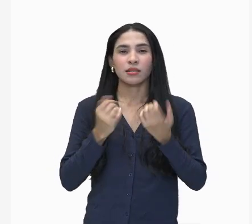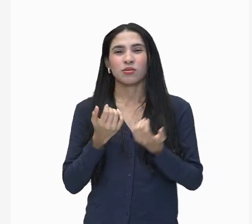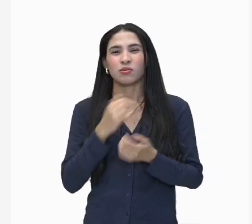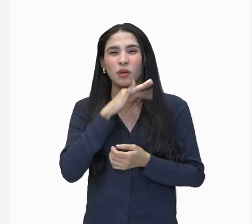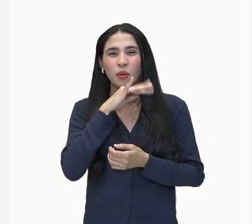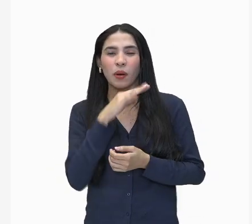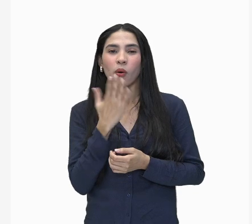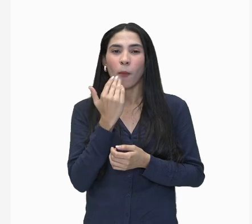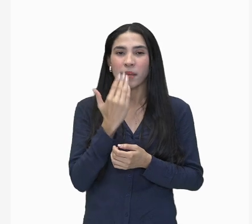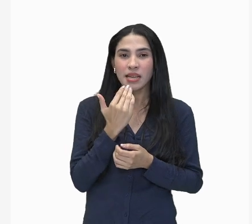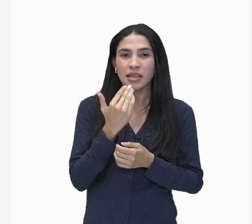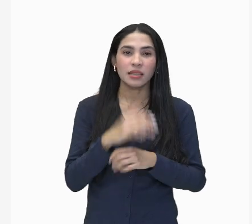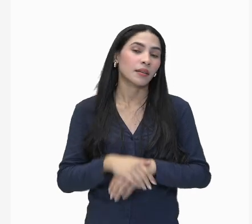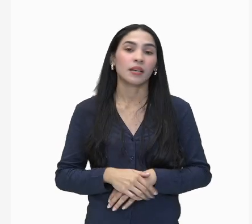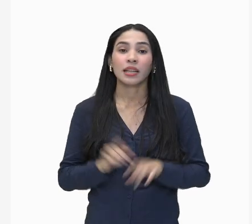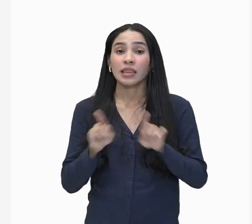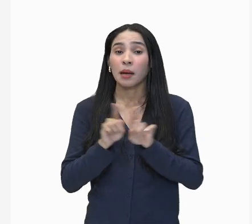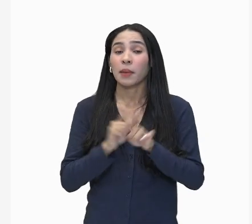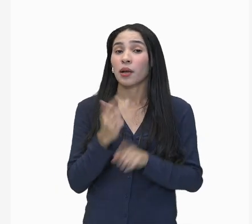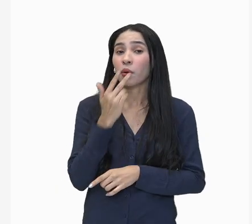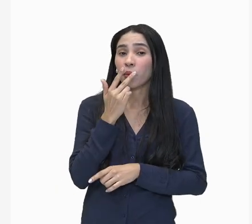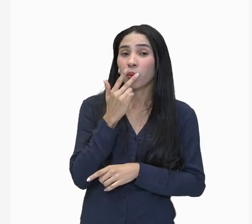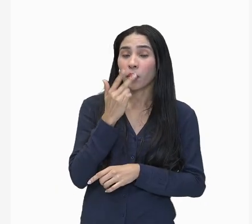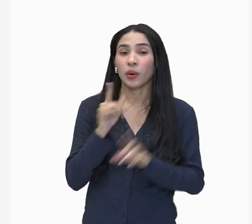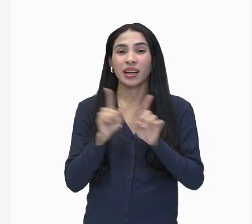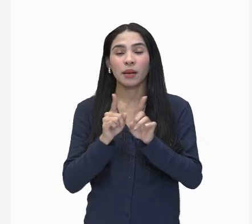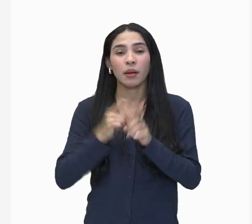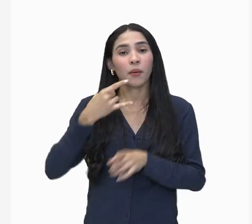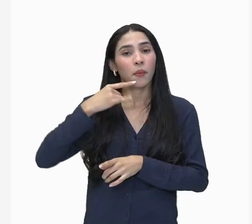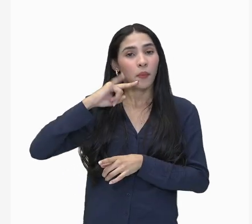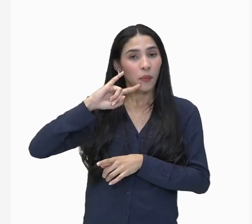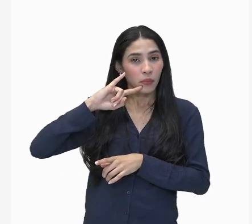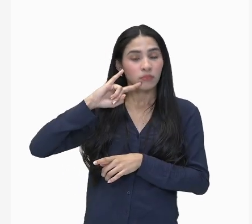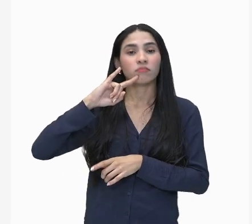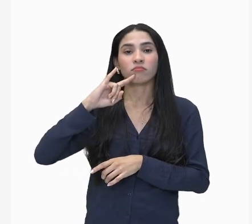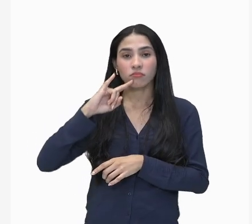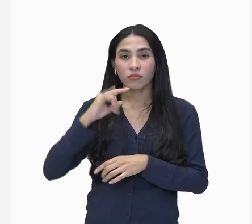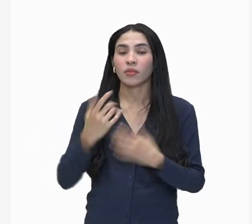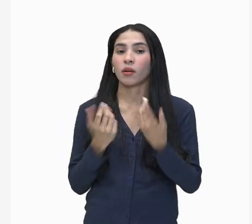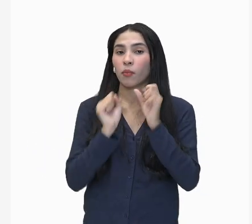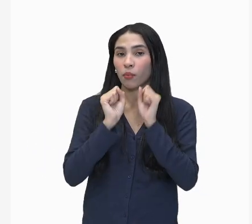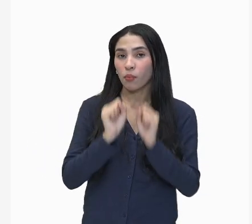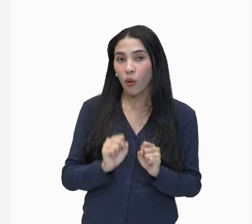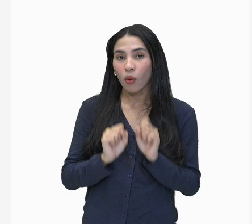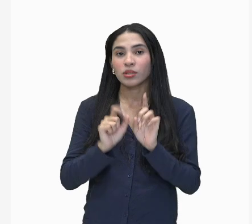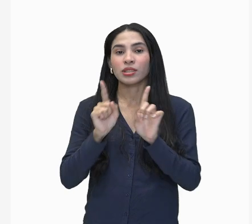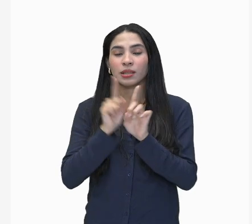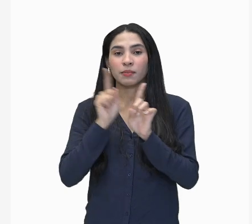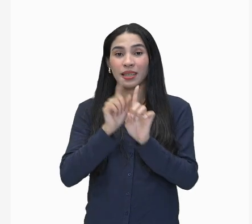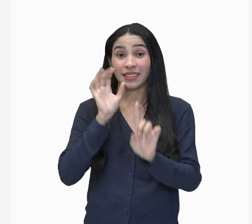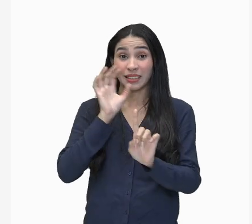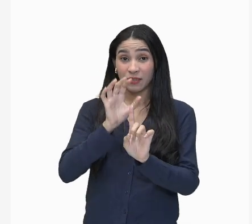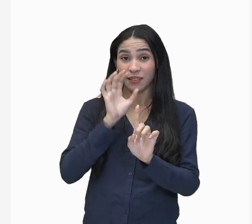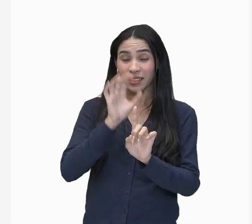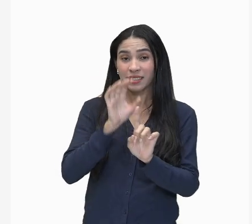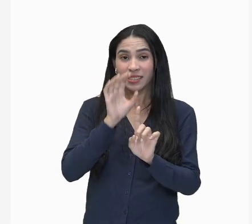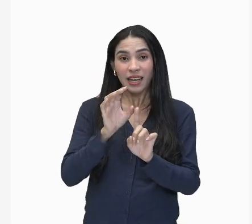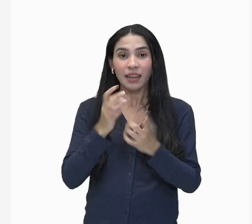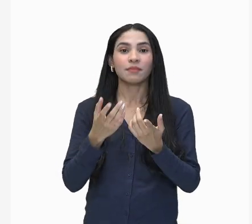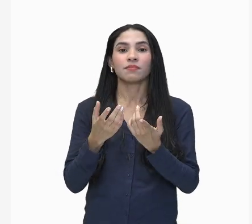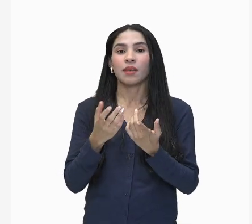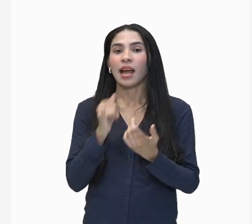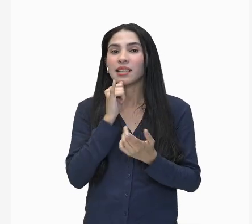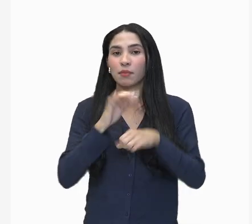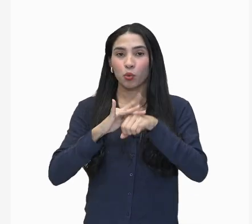alimentação, tabagismo e alcoolismo, por exemplo, podem facilitar a instalação